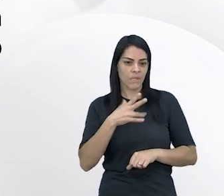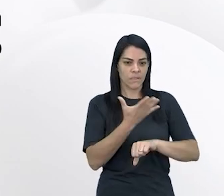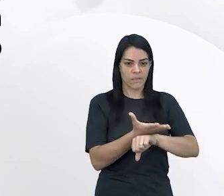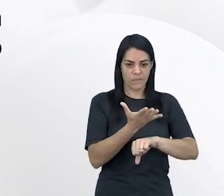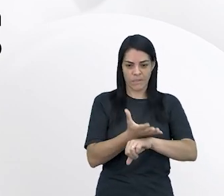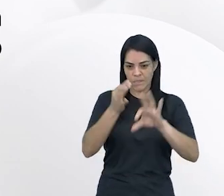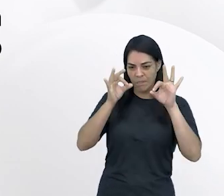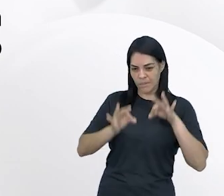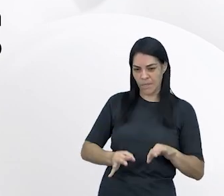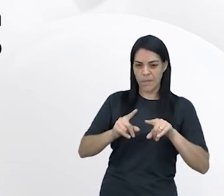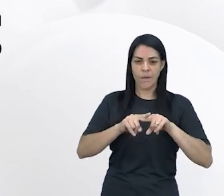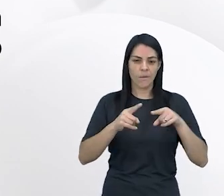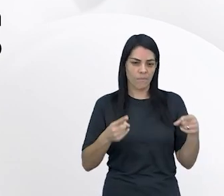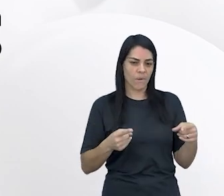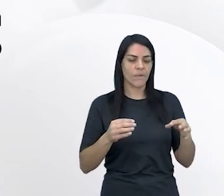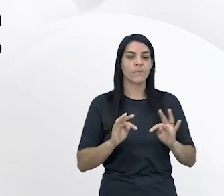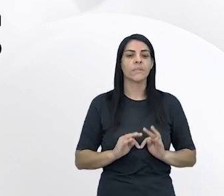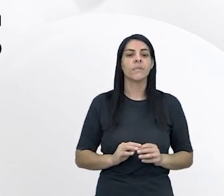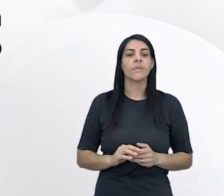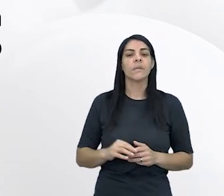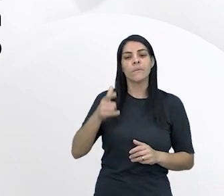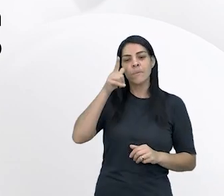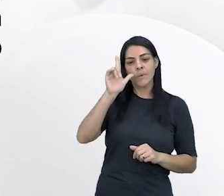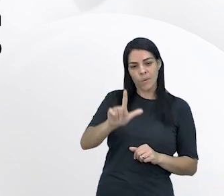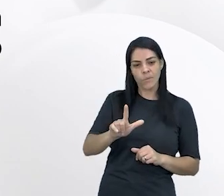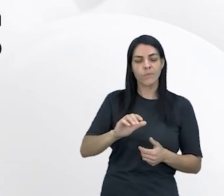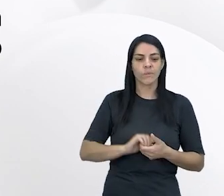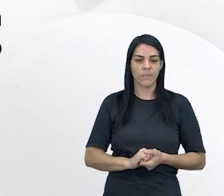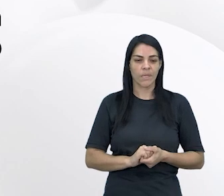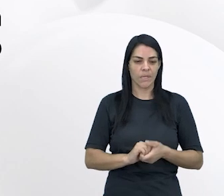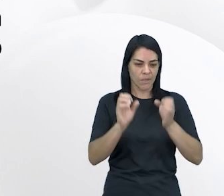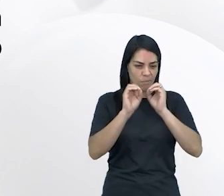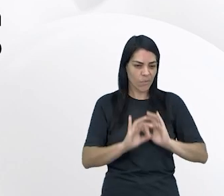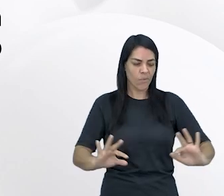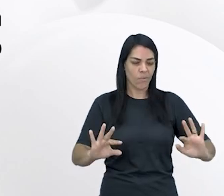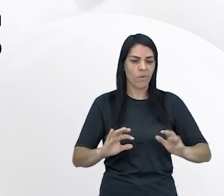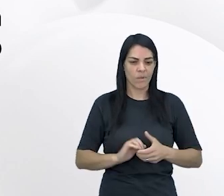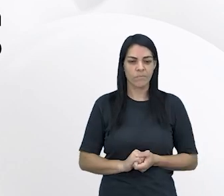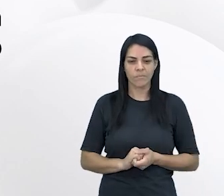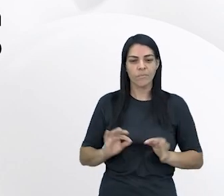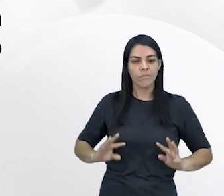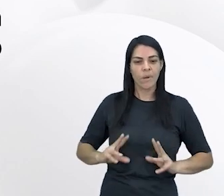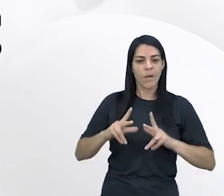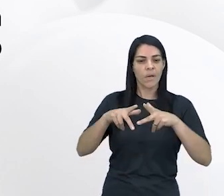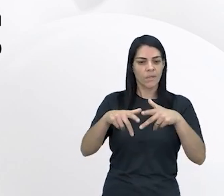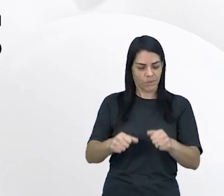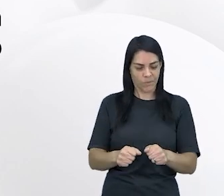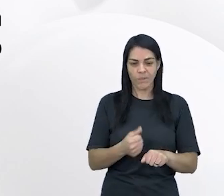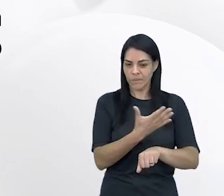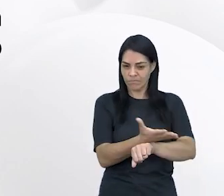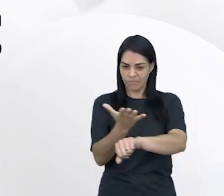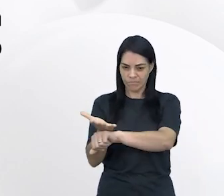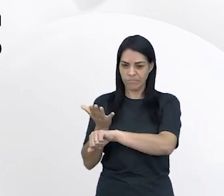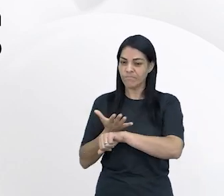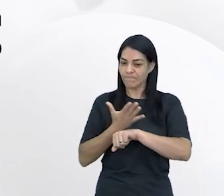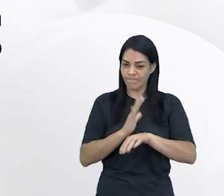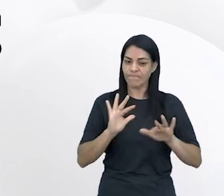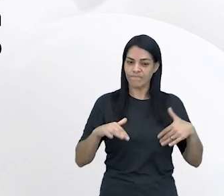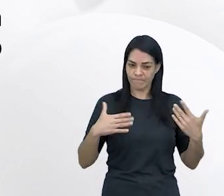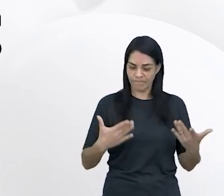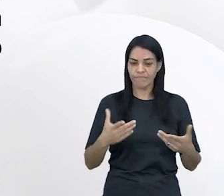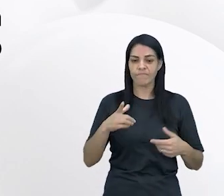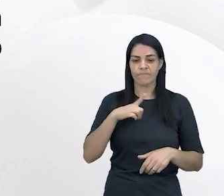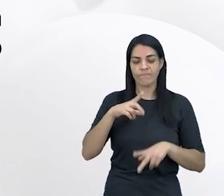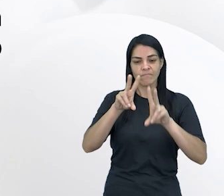específica, mas por transpassarem e serem pertinentes a todas elas, né. Então,